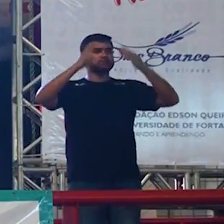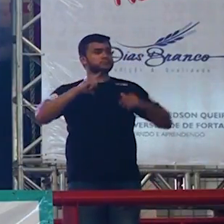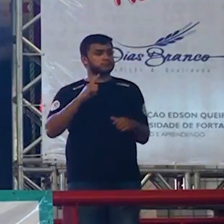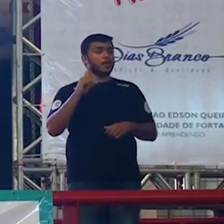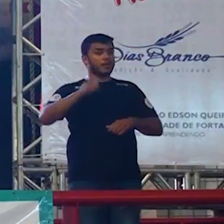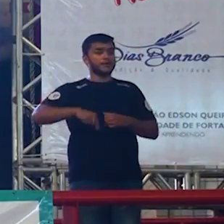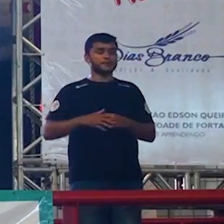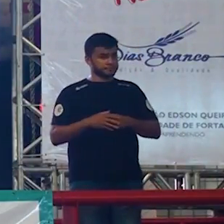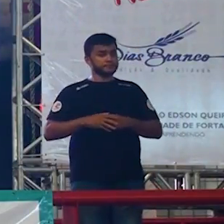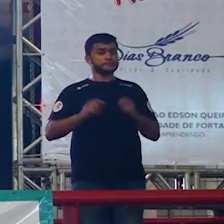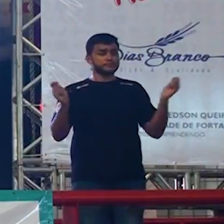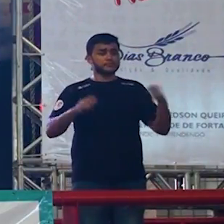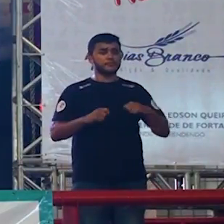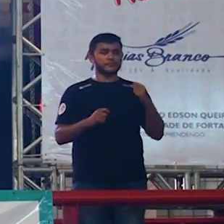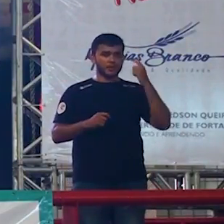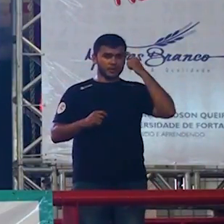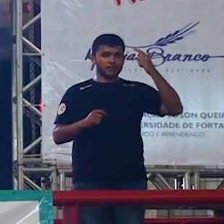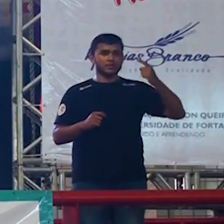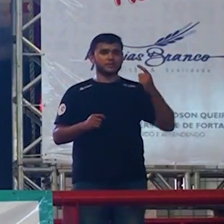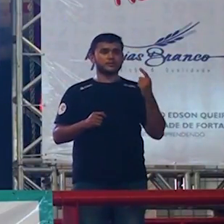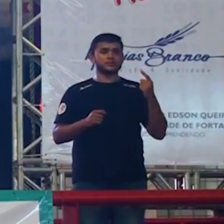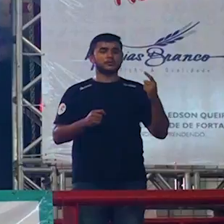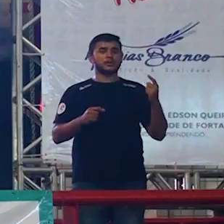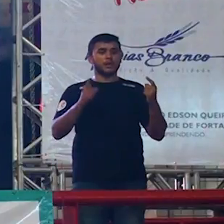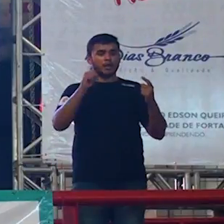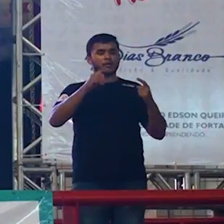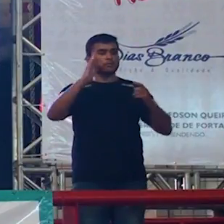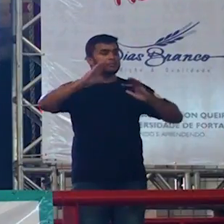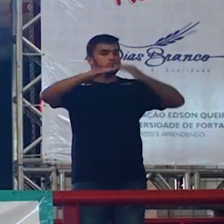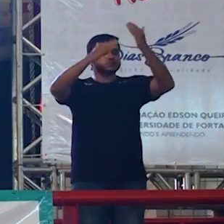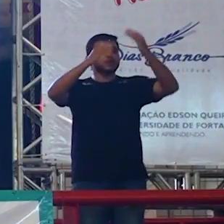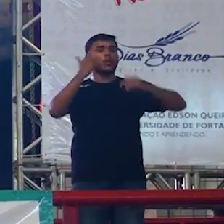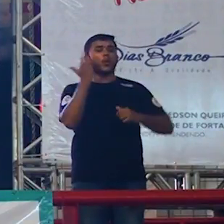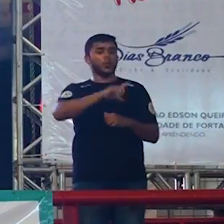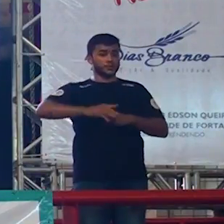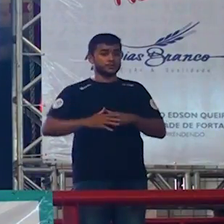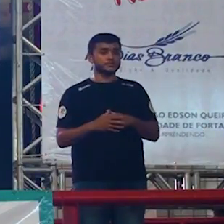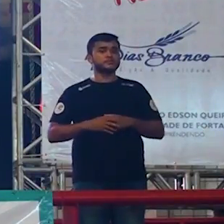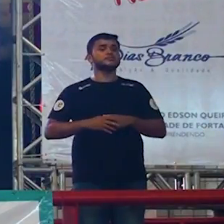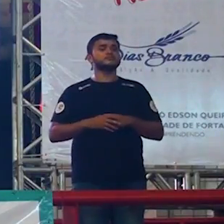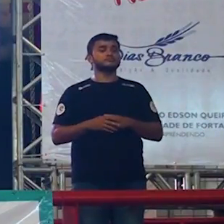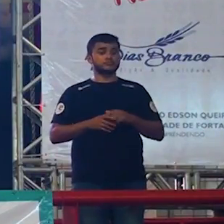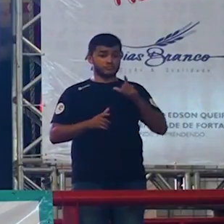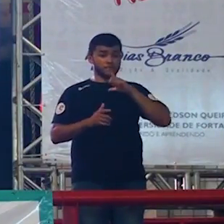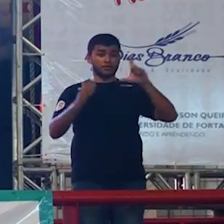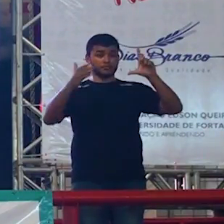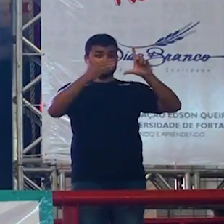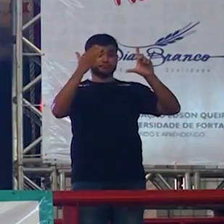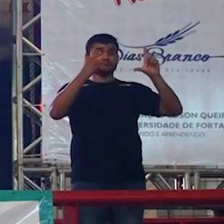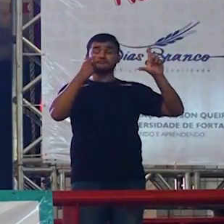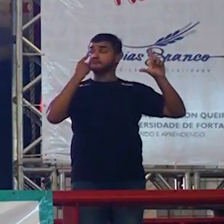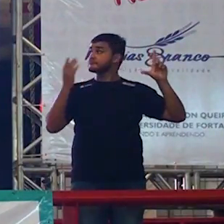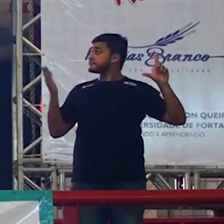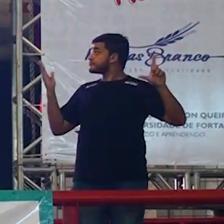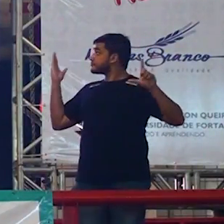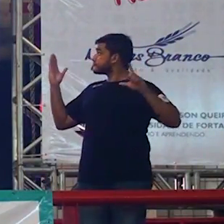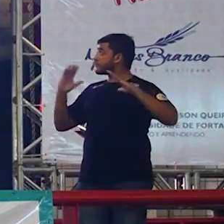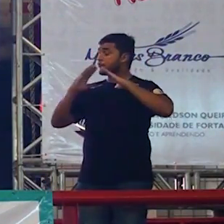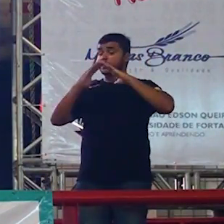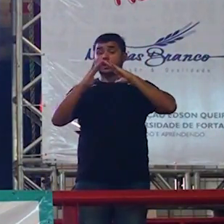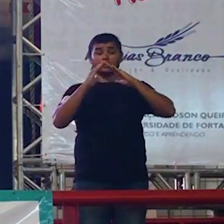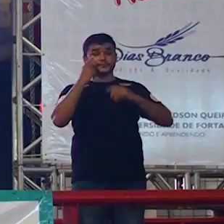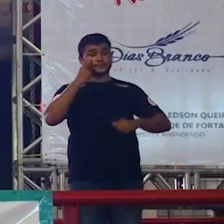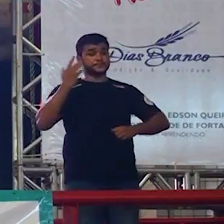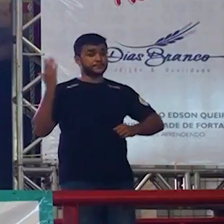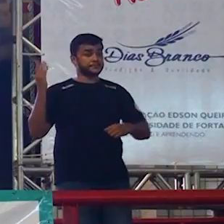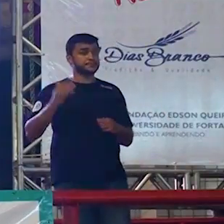pode fazer com que um ou outro lado também seja estimulado. Você tem isso aí no slide, você vai ver com calma em casa.